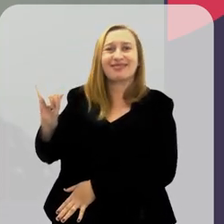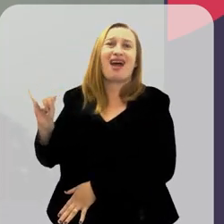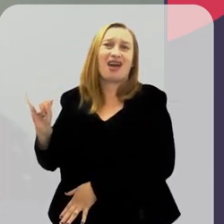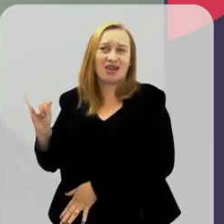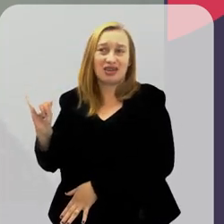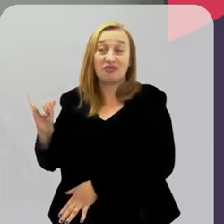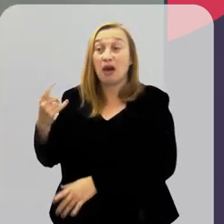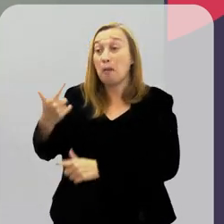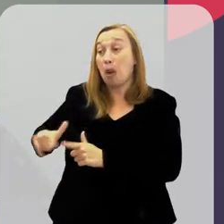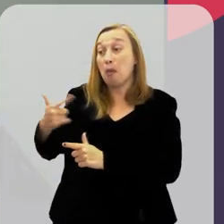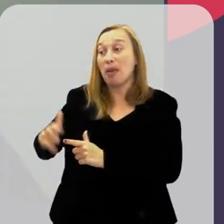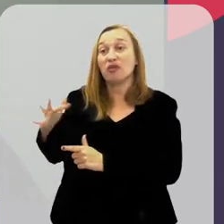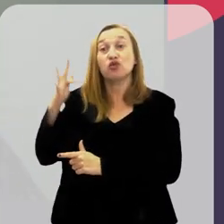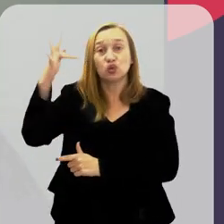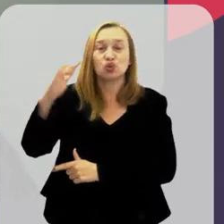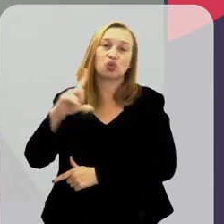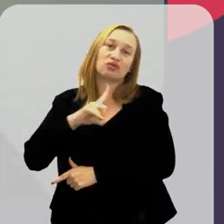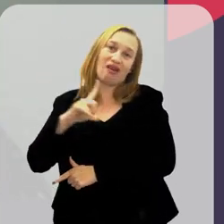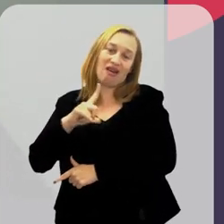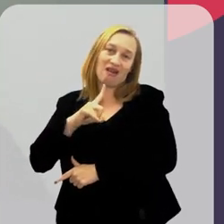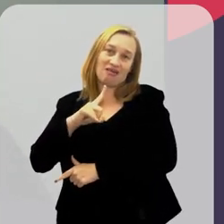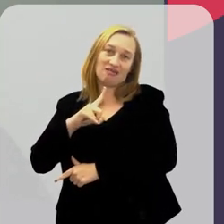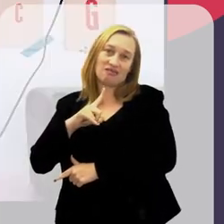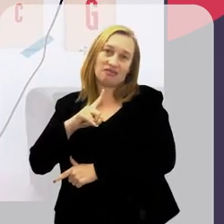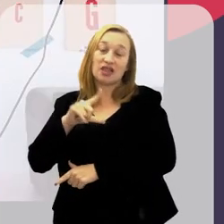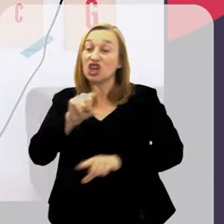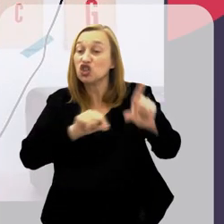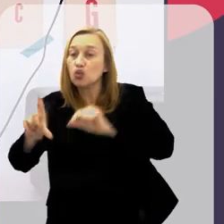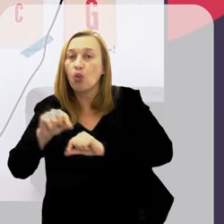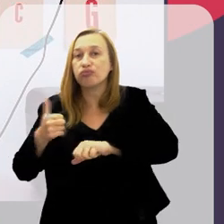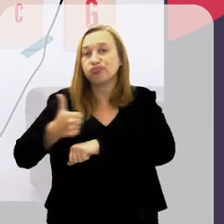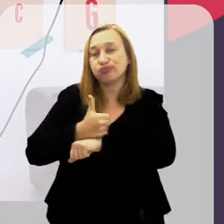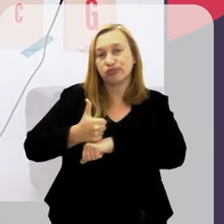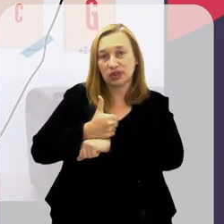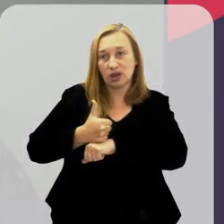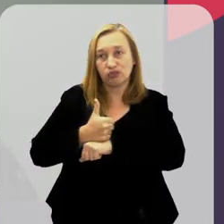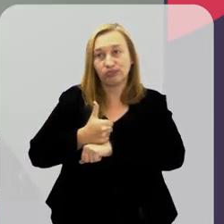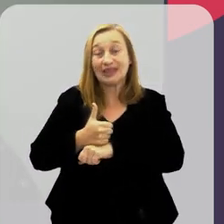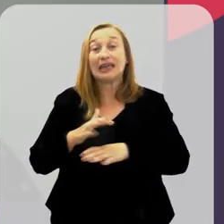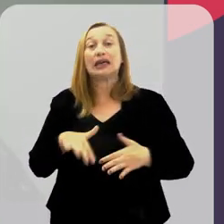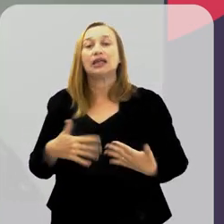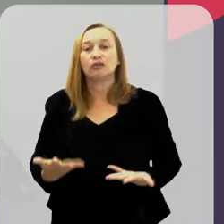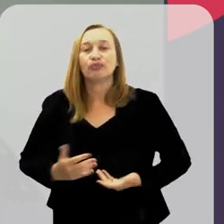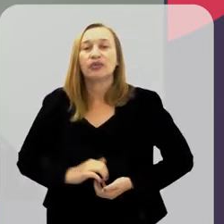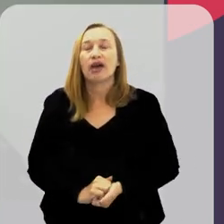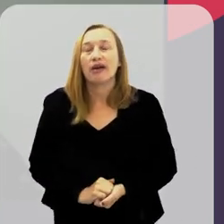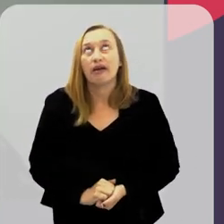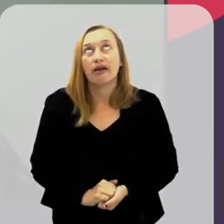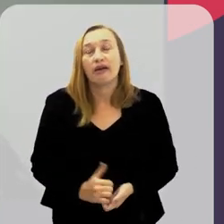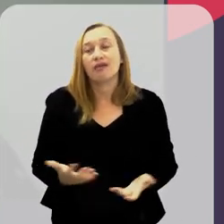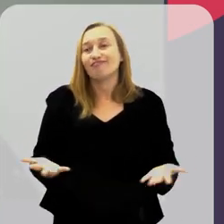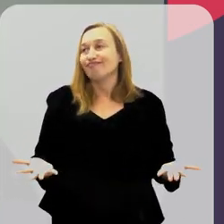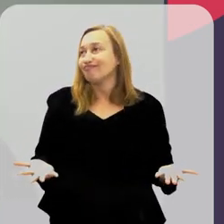vai impactar na escolha de carreira, no futuro dele, né? E, enfim,